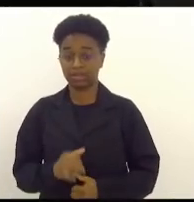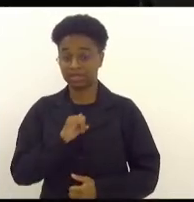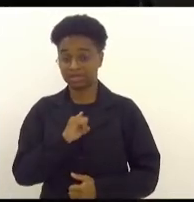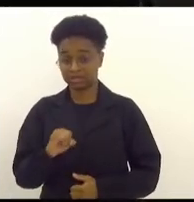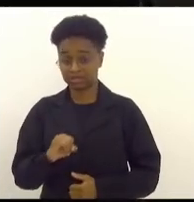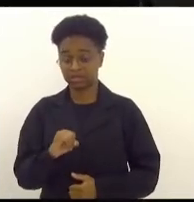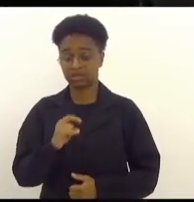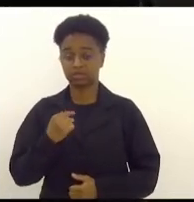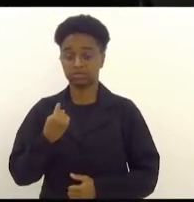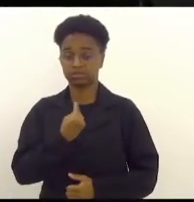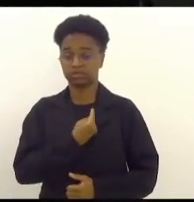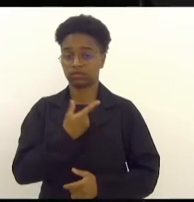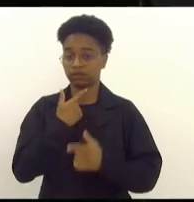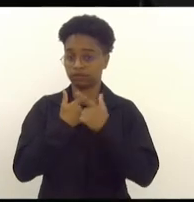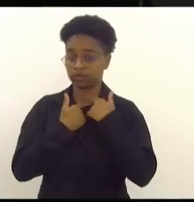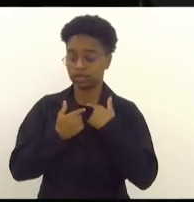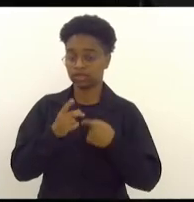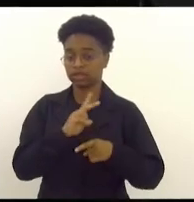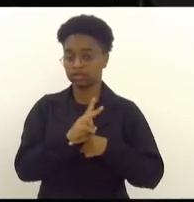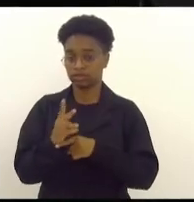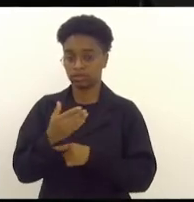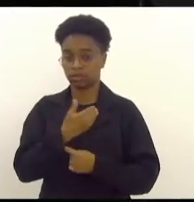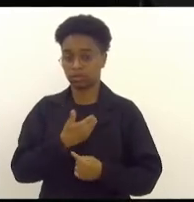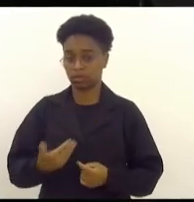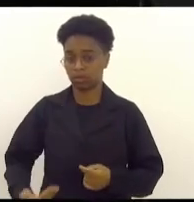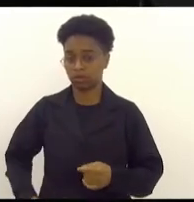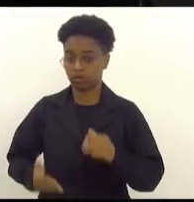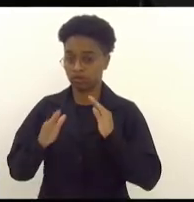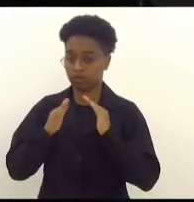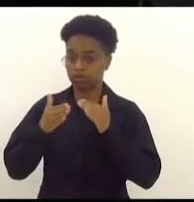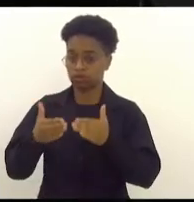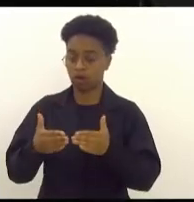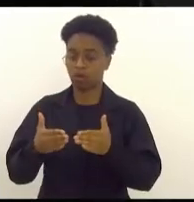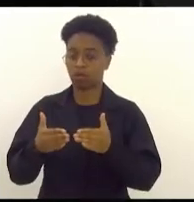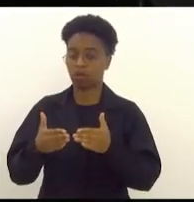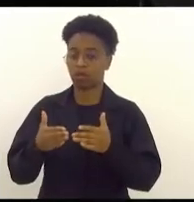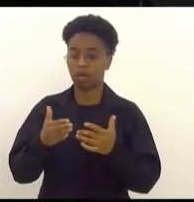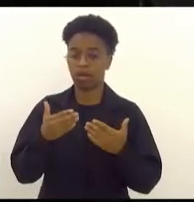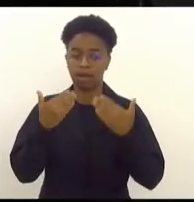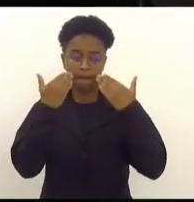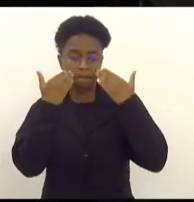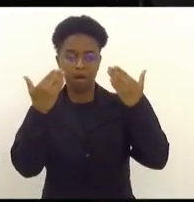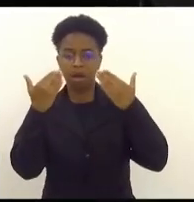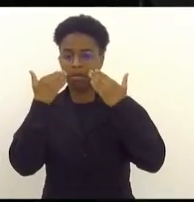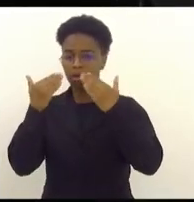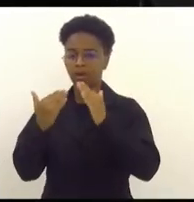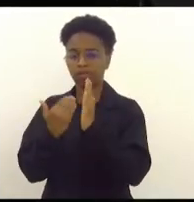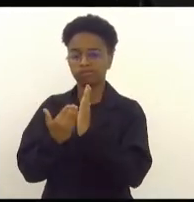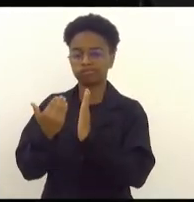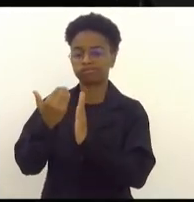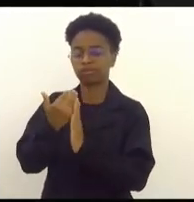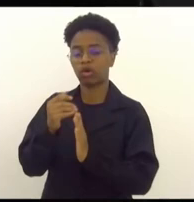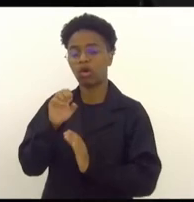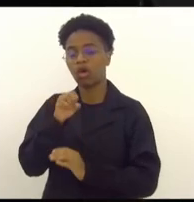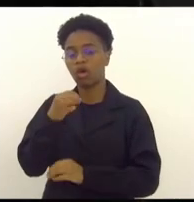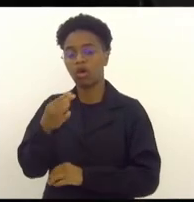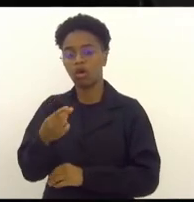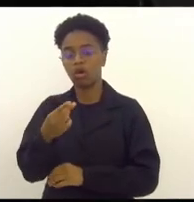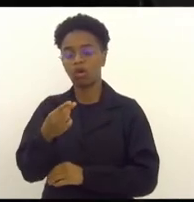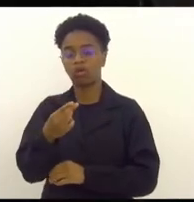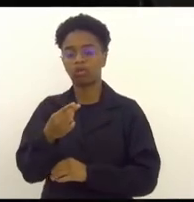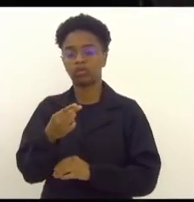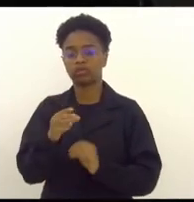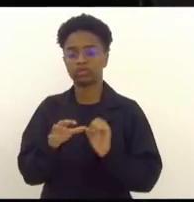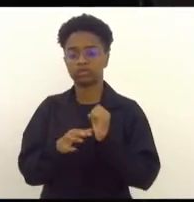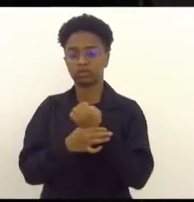segurança pública pautada na extensividade ou se teremos uma segurança pública pautada num